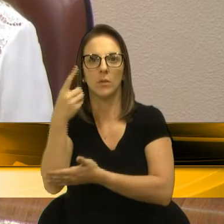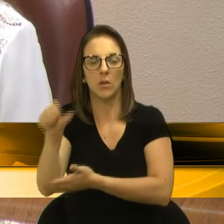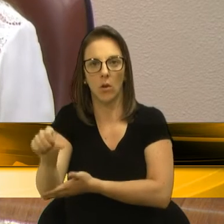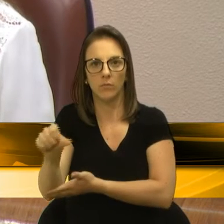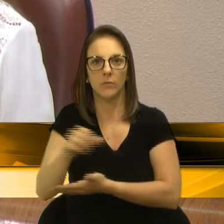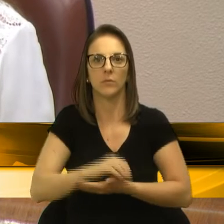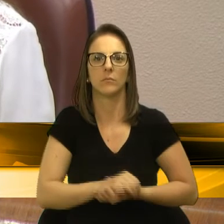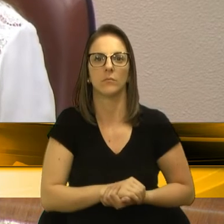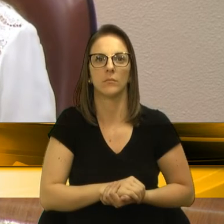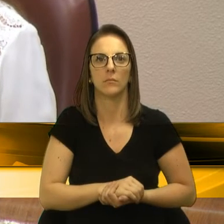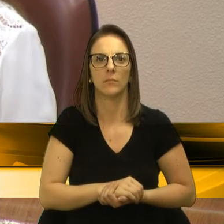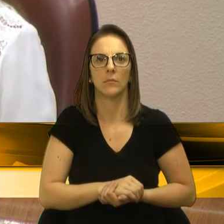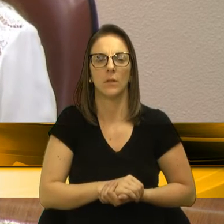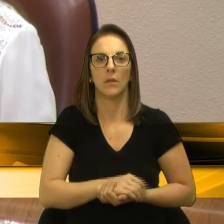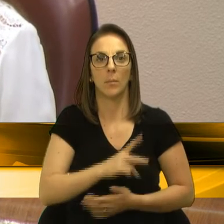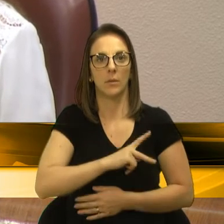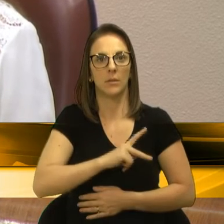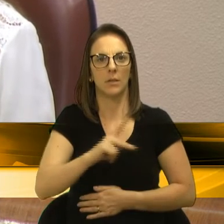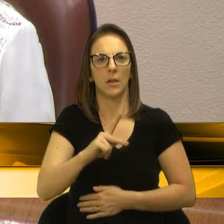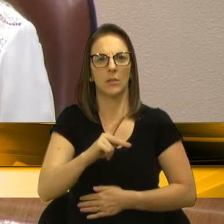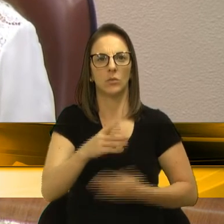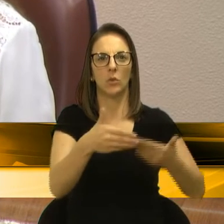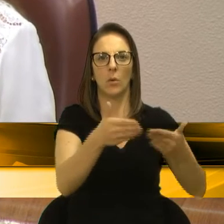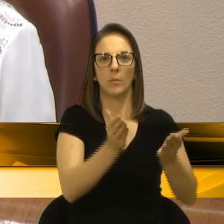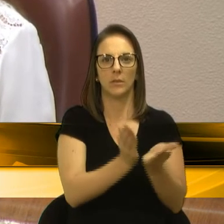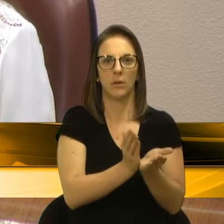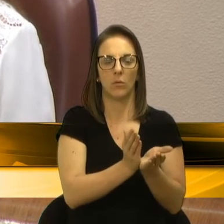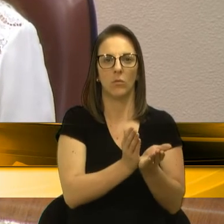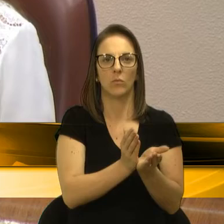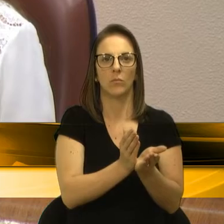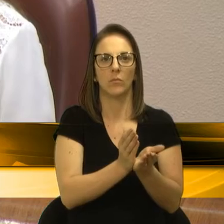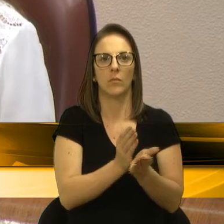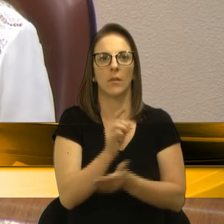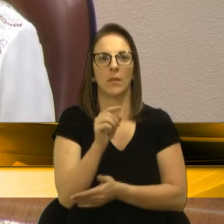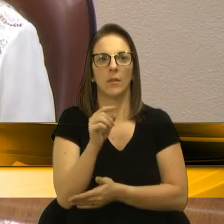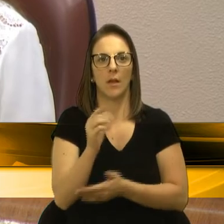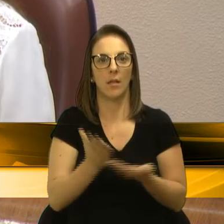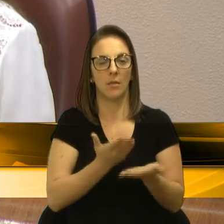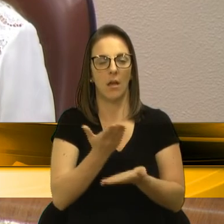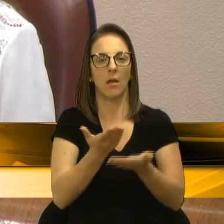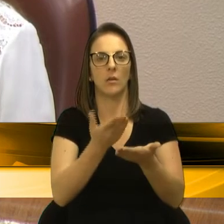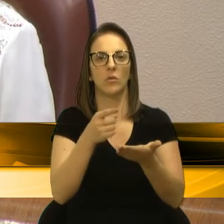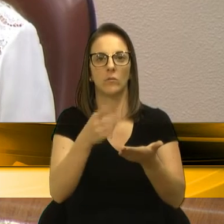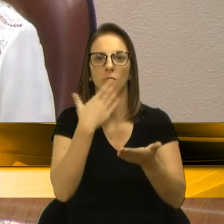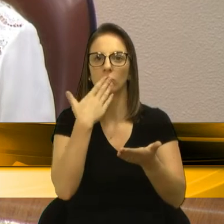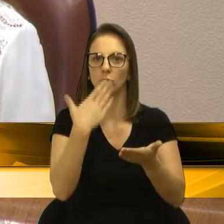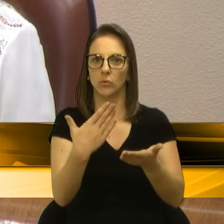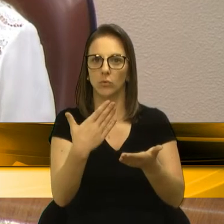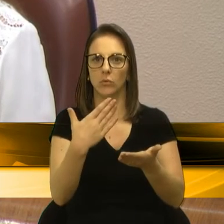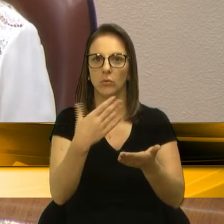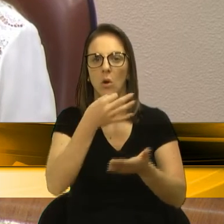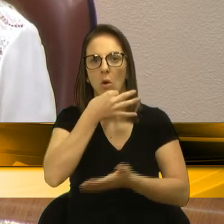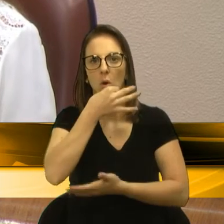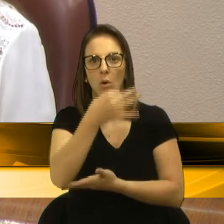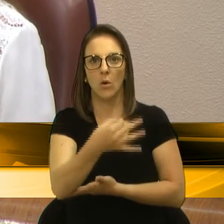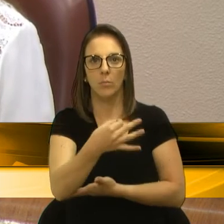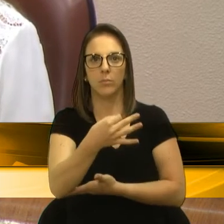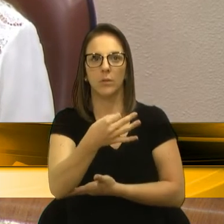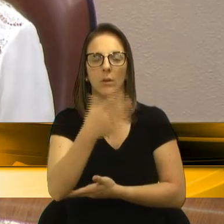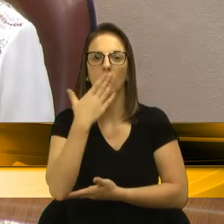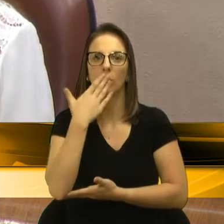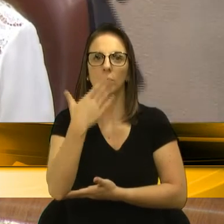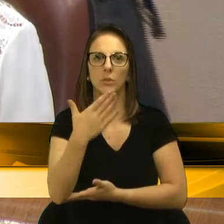DE/397/2019. Senhor presidente da comissão processante, atendendo à sua solicitação, opino sobre os requerimentos constantes